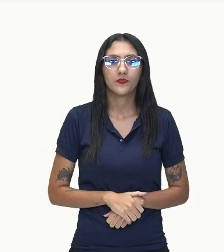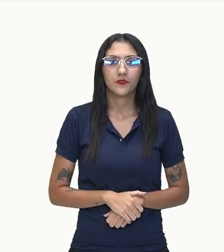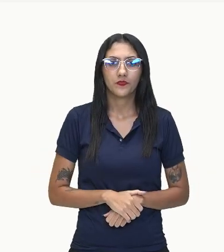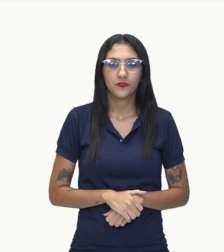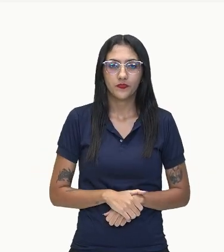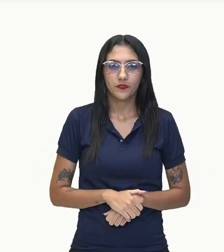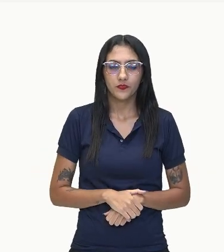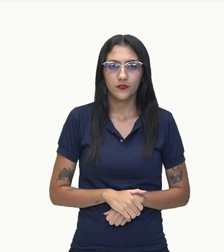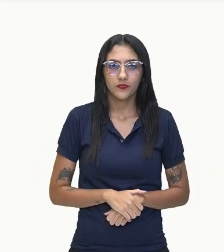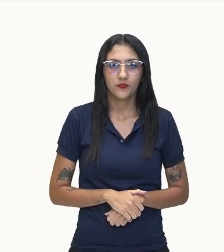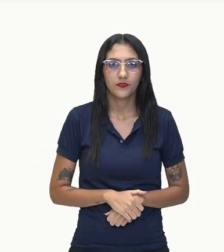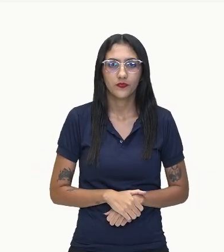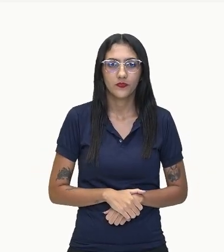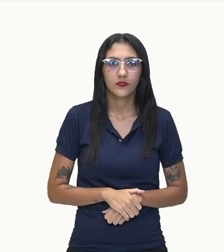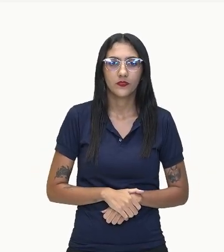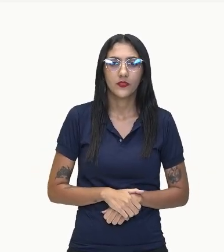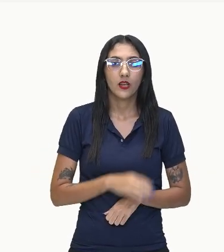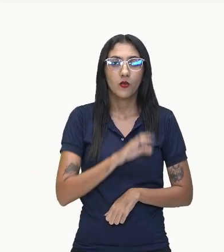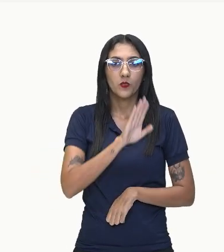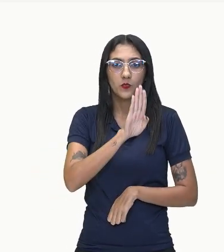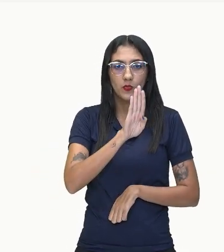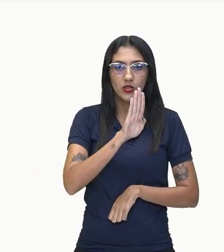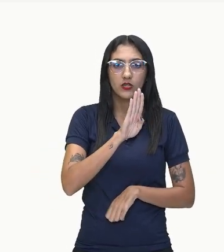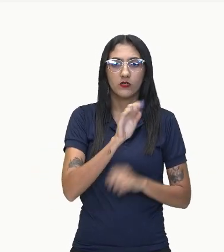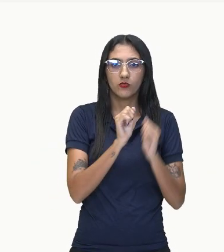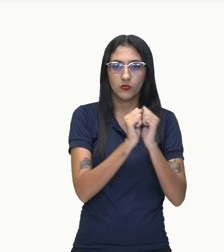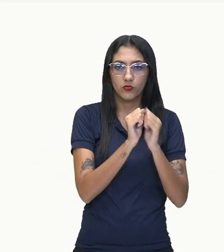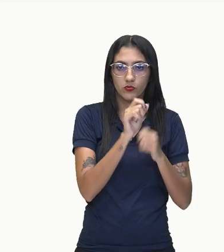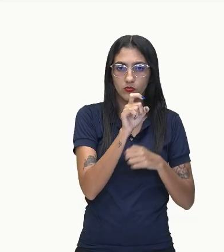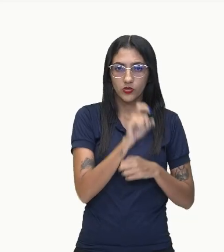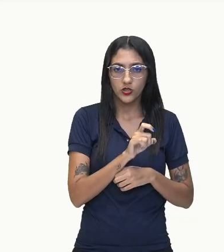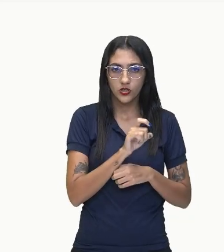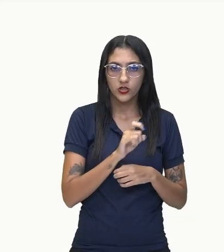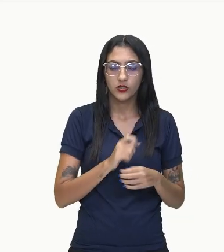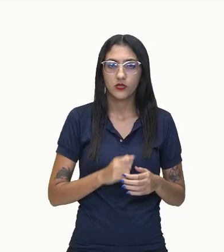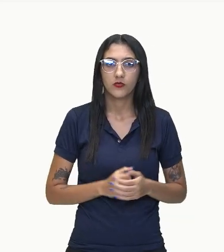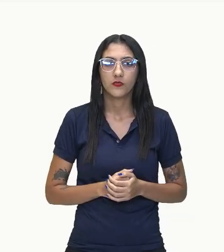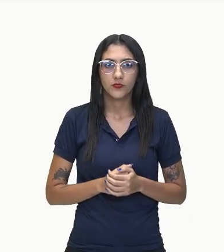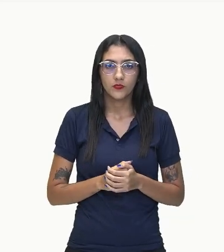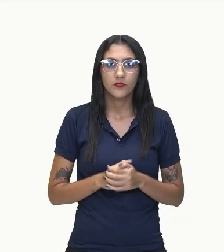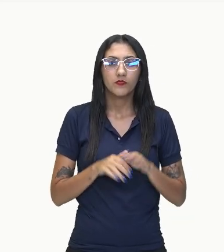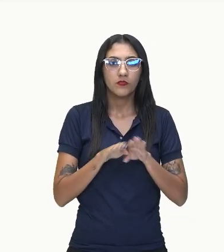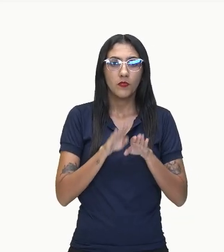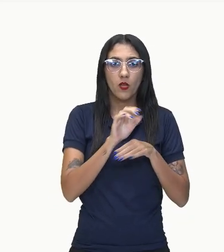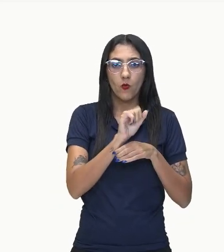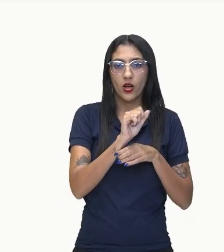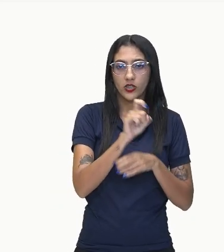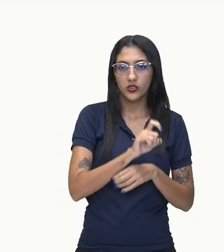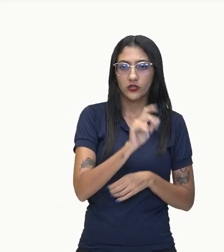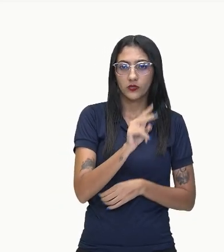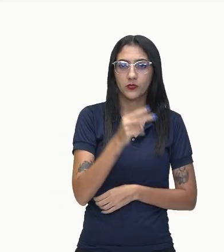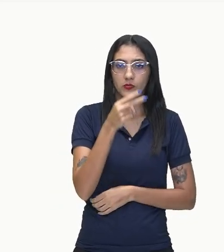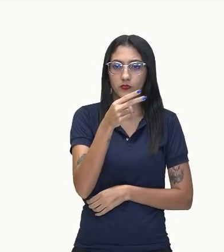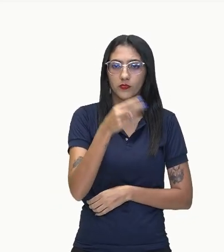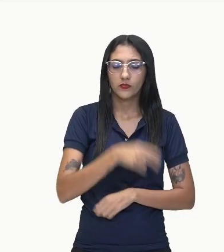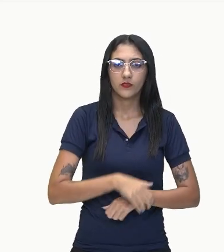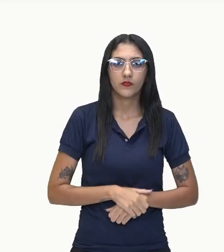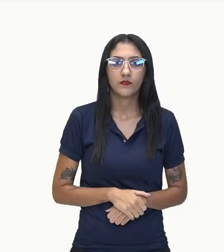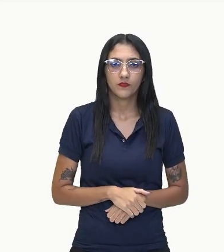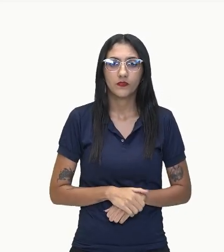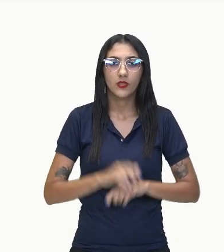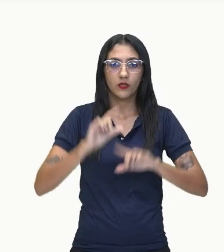valor que acompanha o x, o a é o valor que acompanha o x ao quadrado. E quem é o